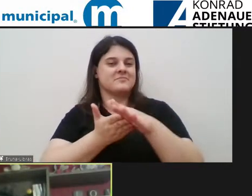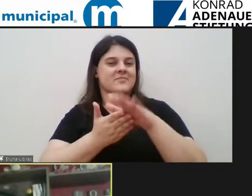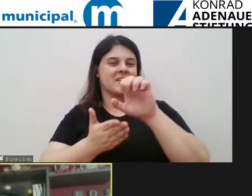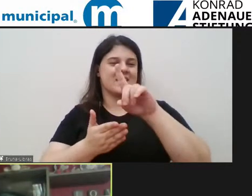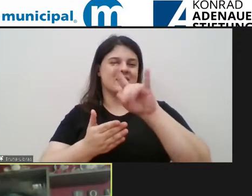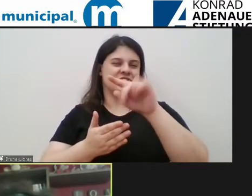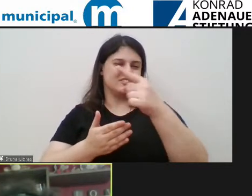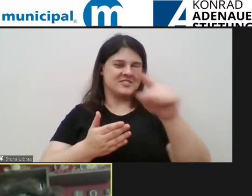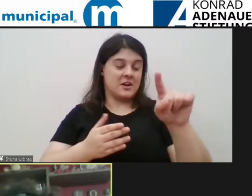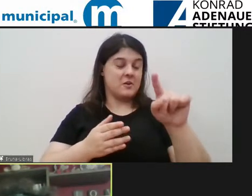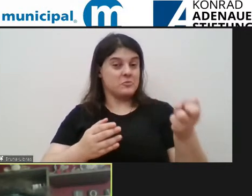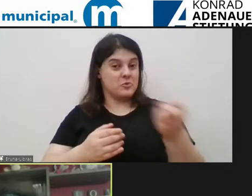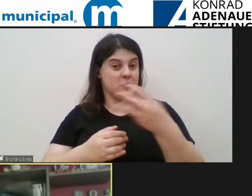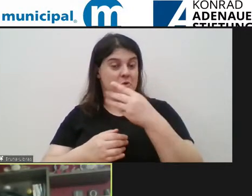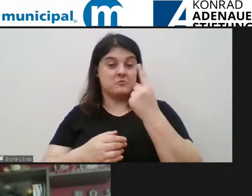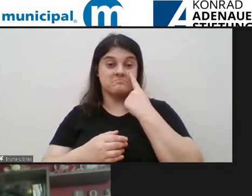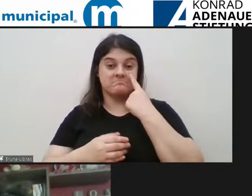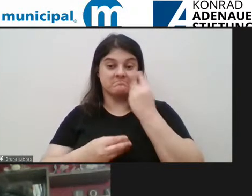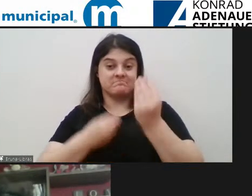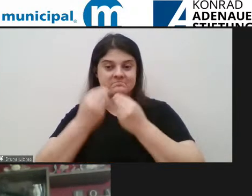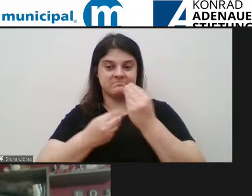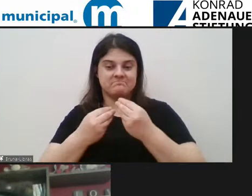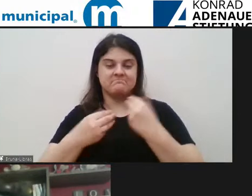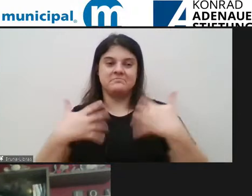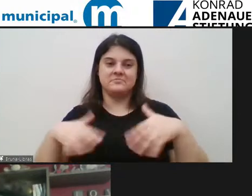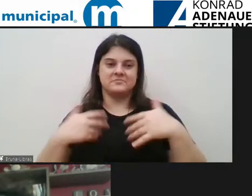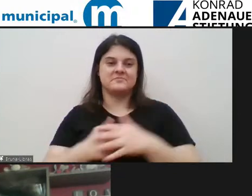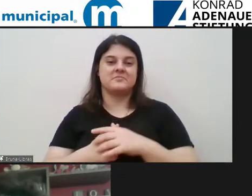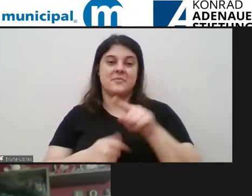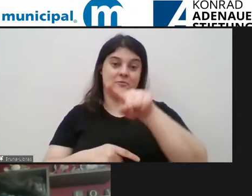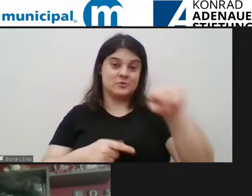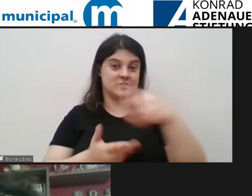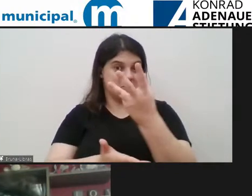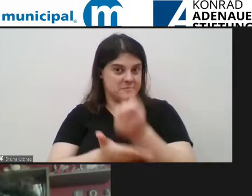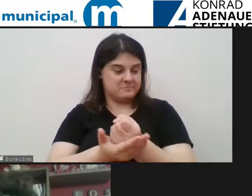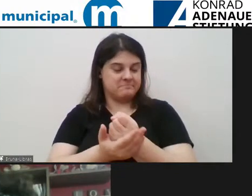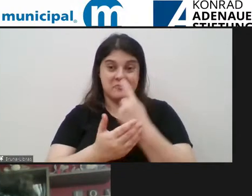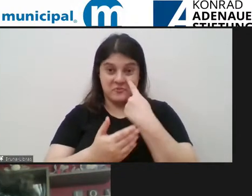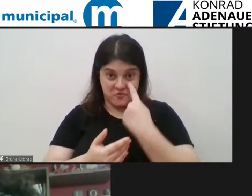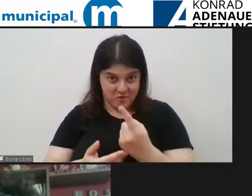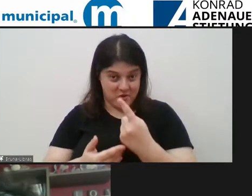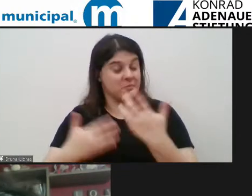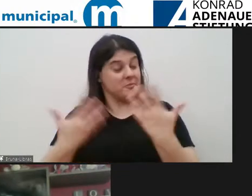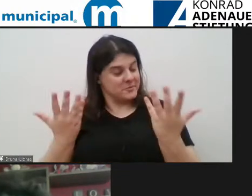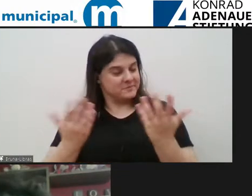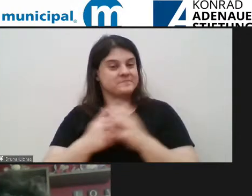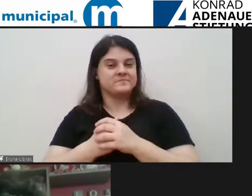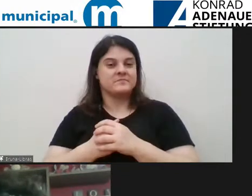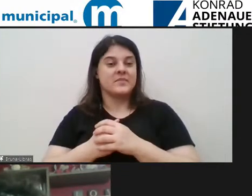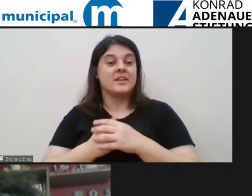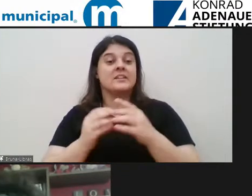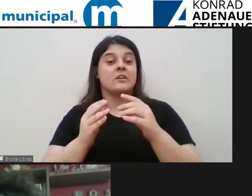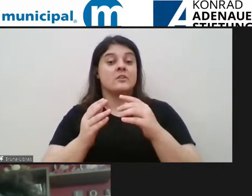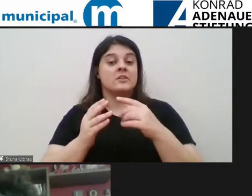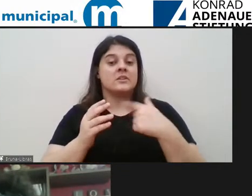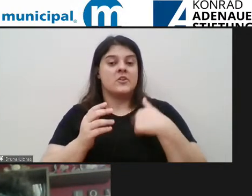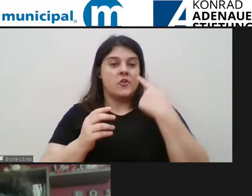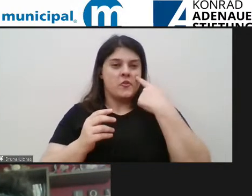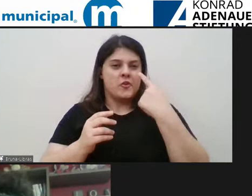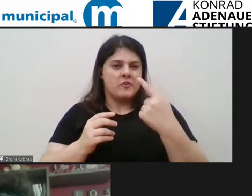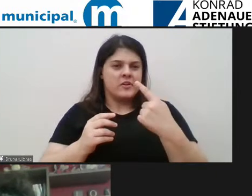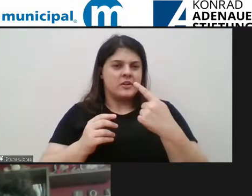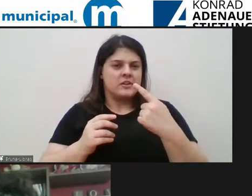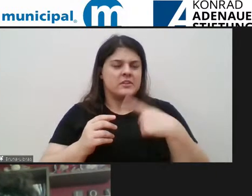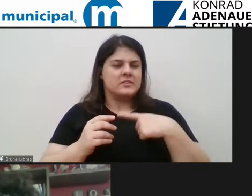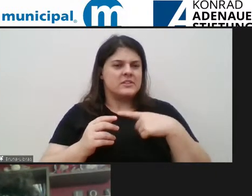forno para vocês já vai ser possível download olha que chique tá vendo meu povo Então essa coletânea deixa eu te ver se eu